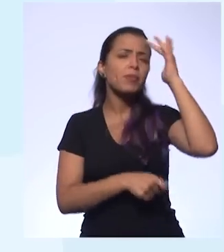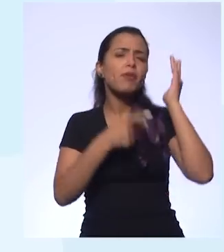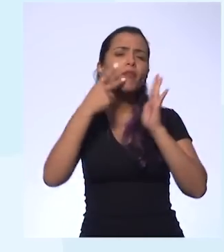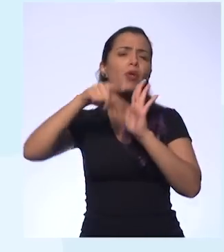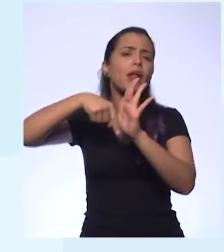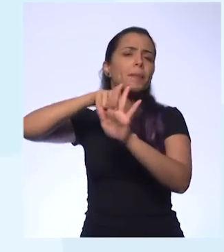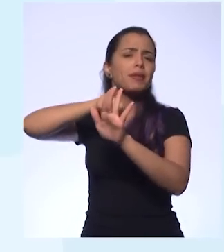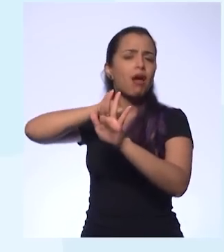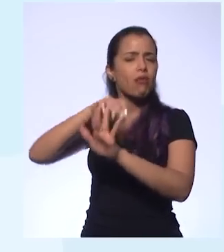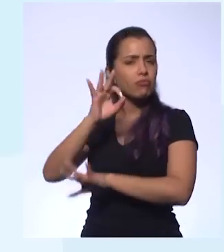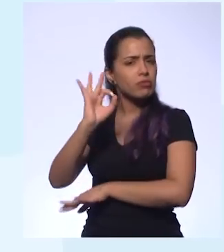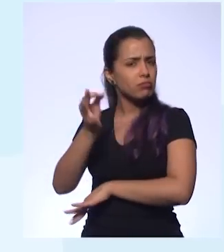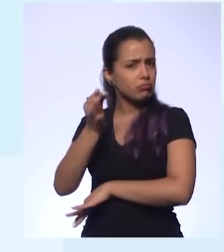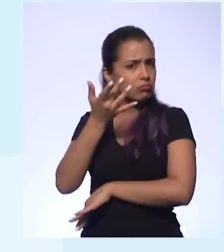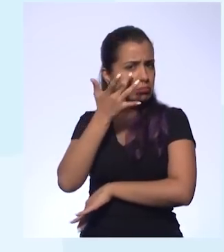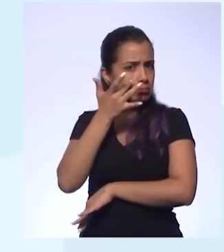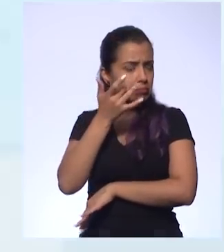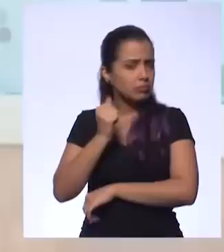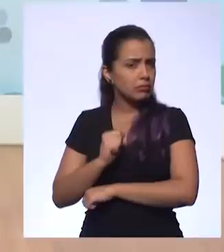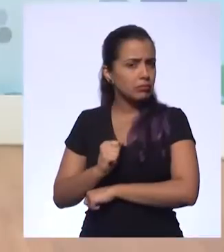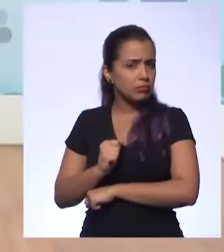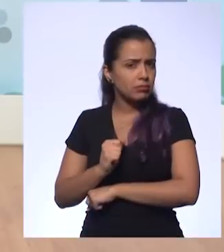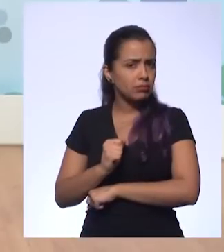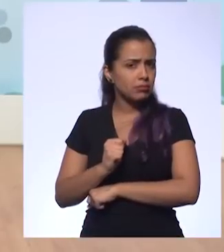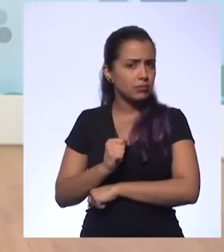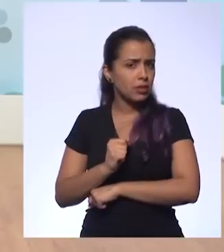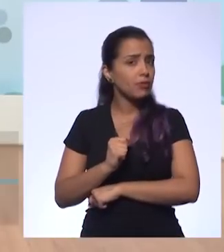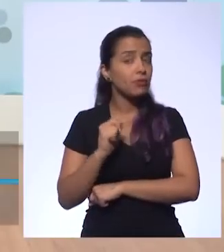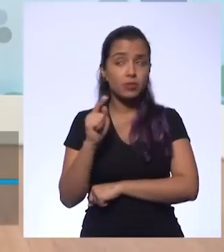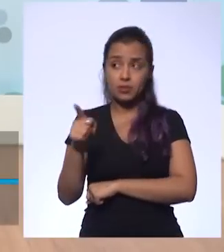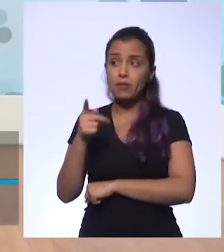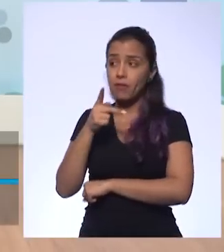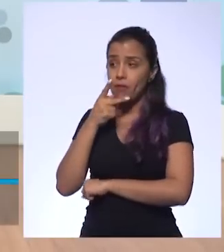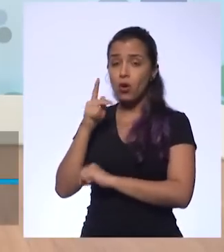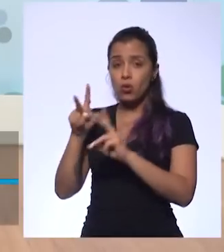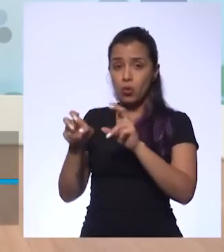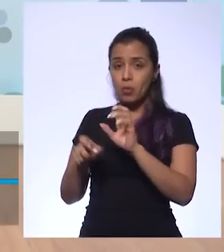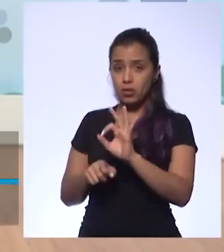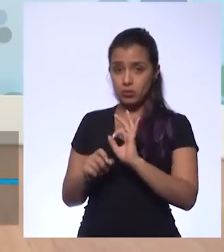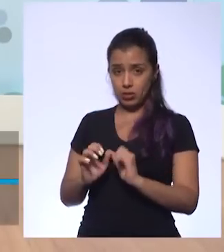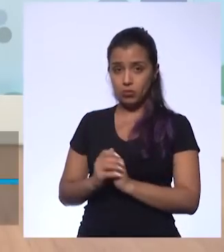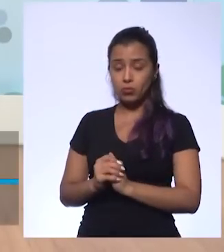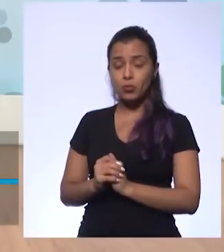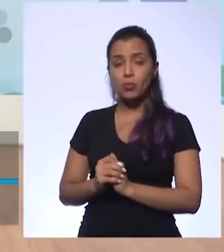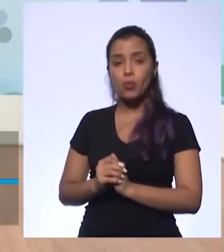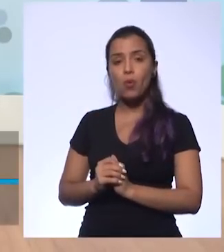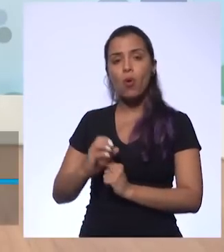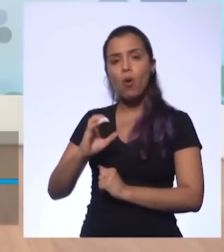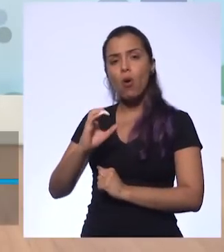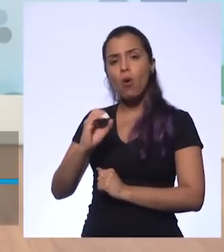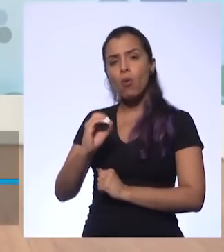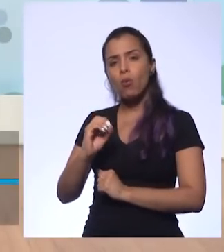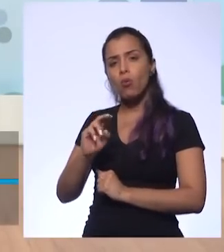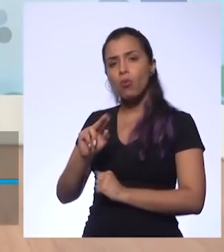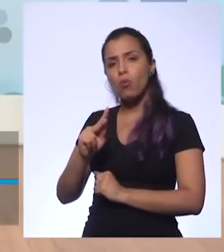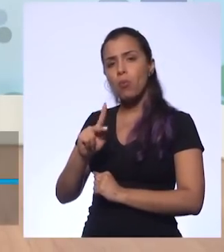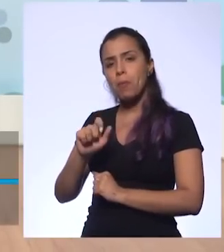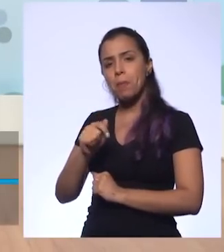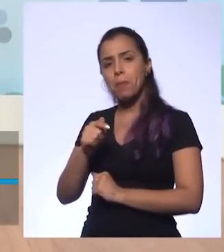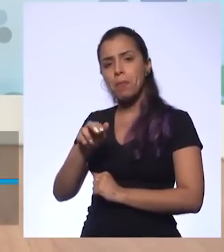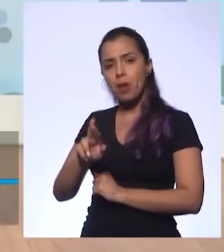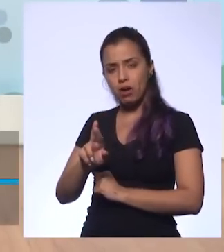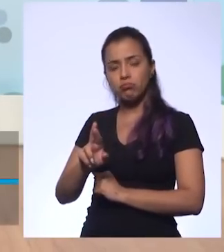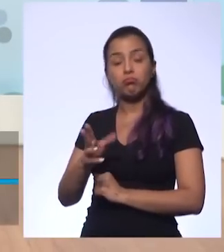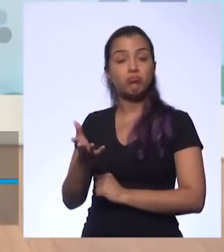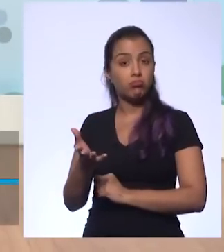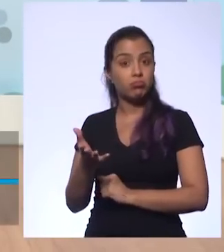metáfora? E aí? Olha, você falou sobre isso, né? O que é esse ocupar? Gente,